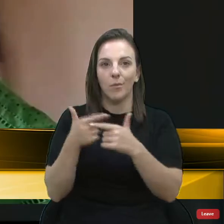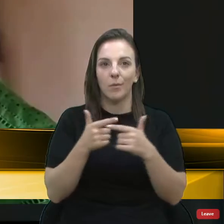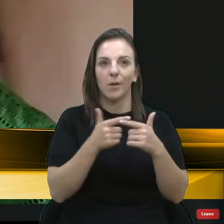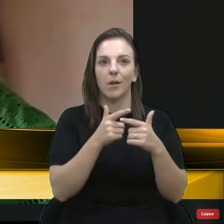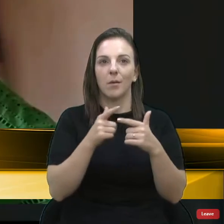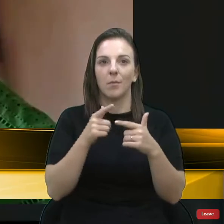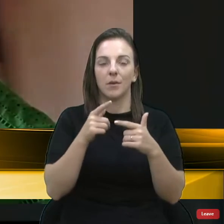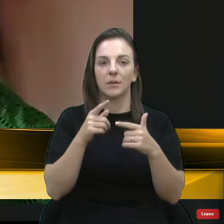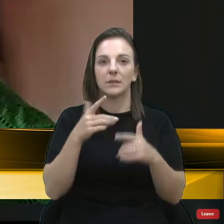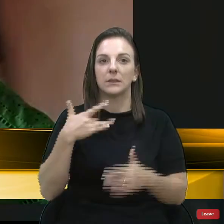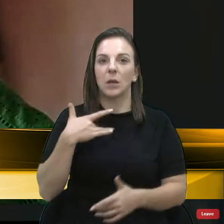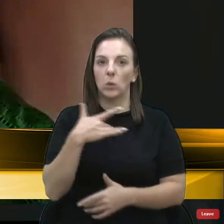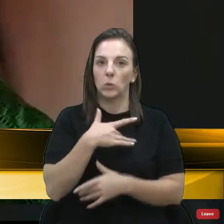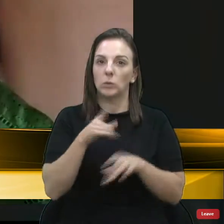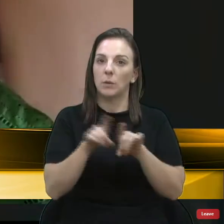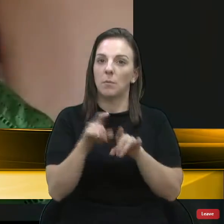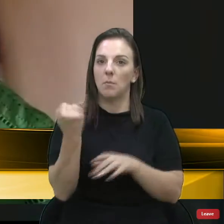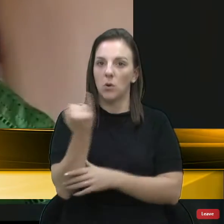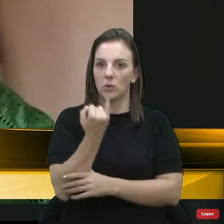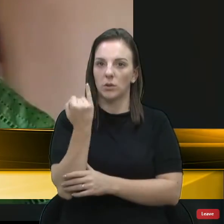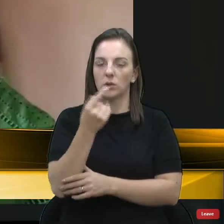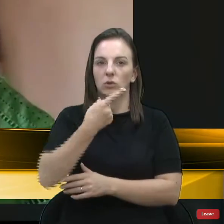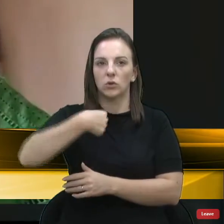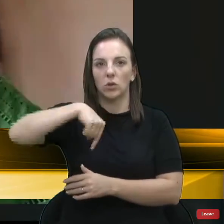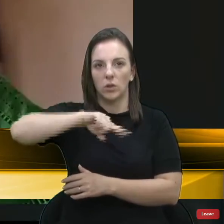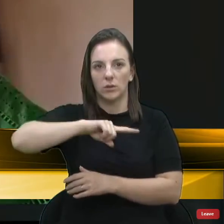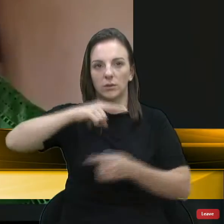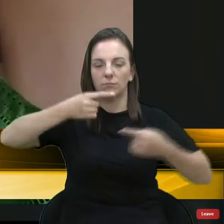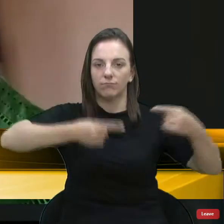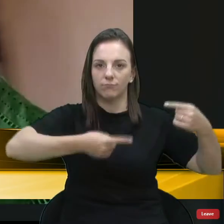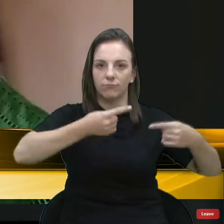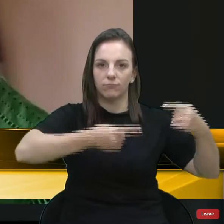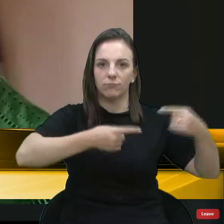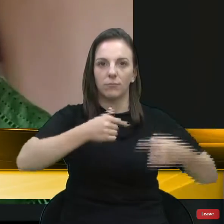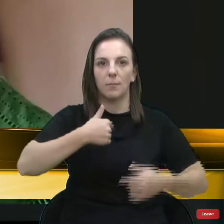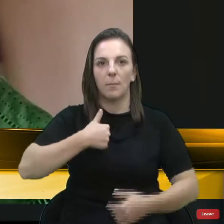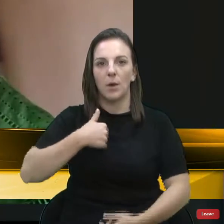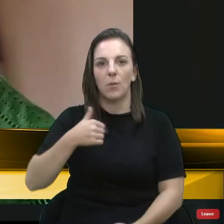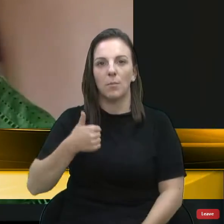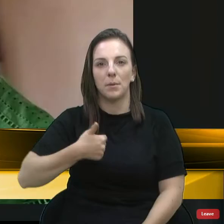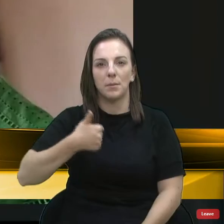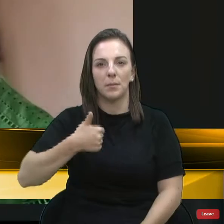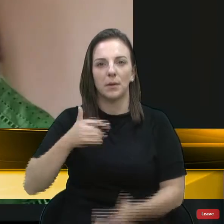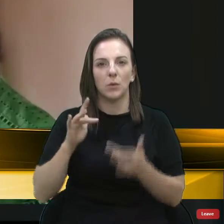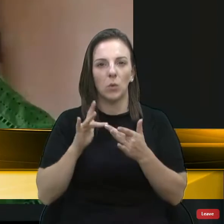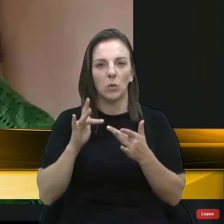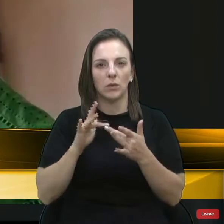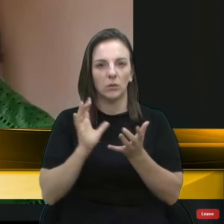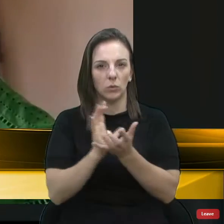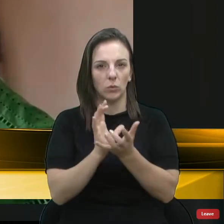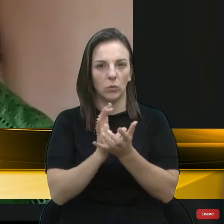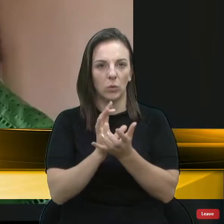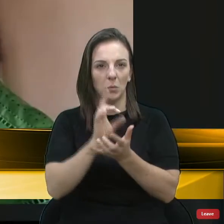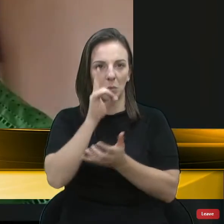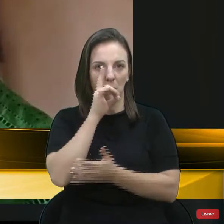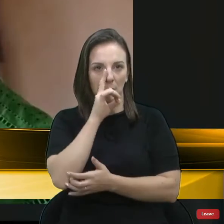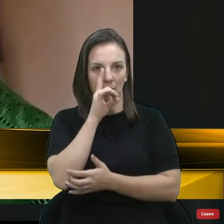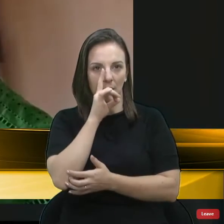gente discuta, né. O meu primeiro contato com um grupo de mães, né, ele ocorreu ainda em junho